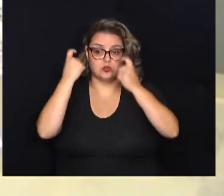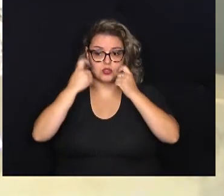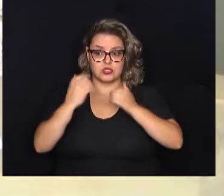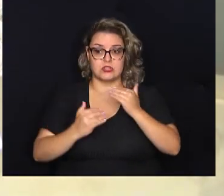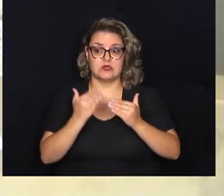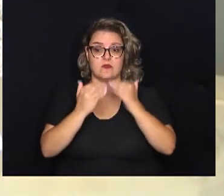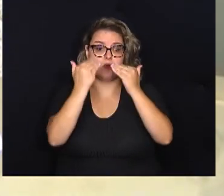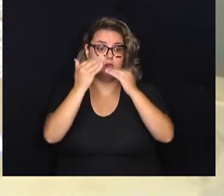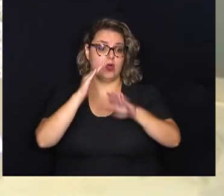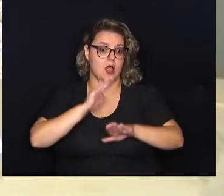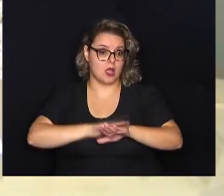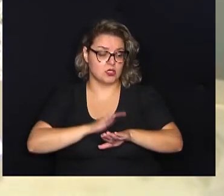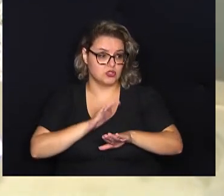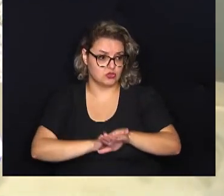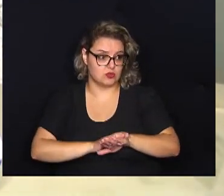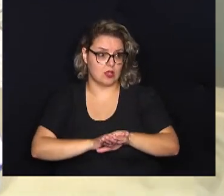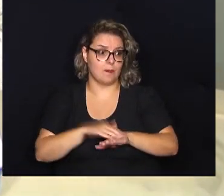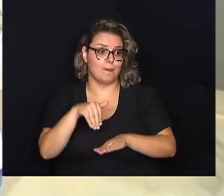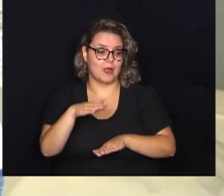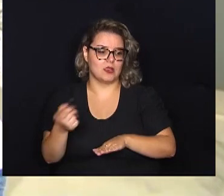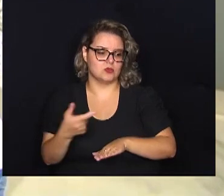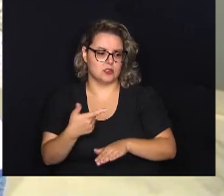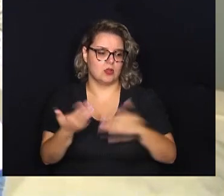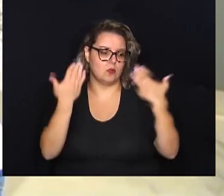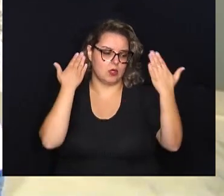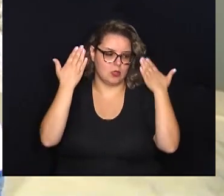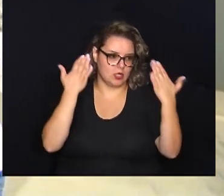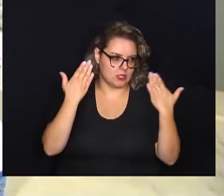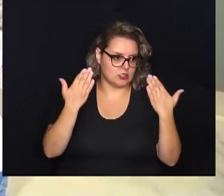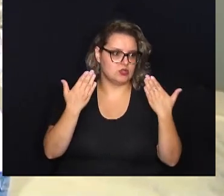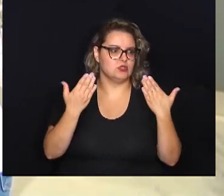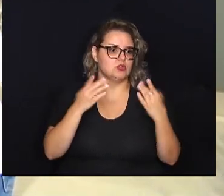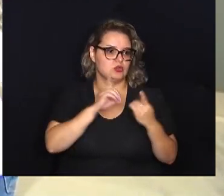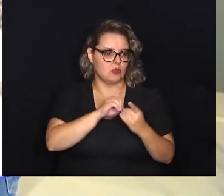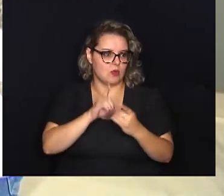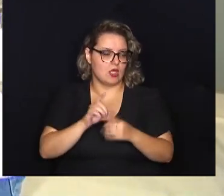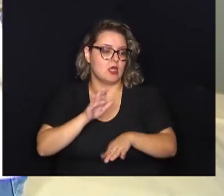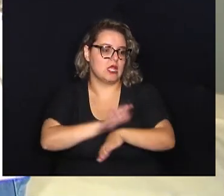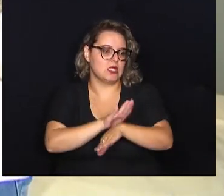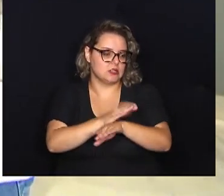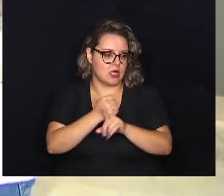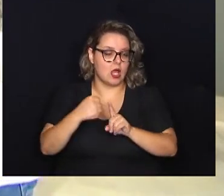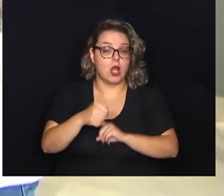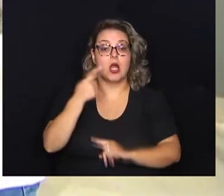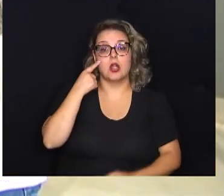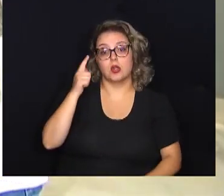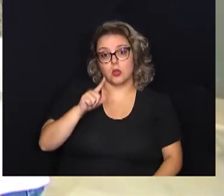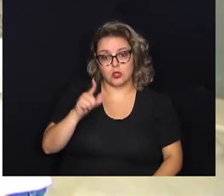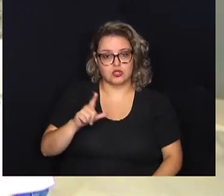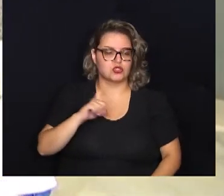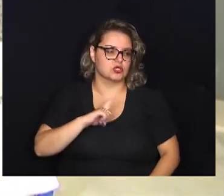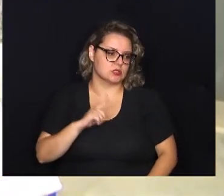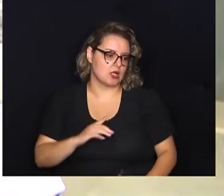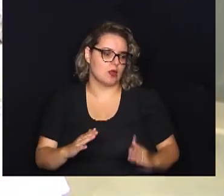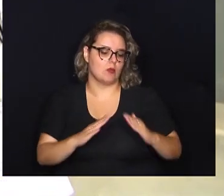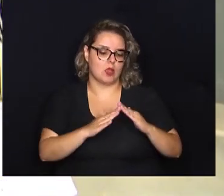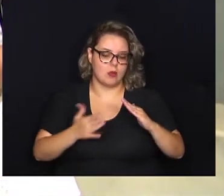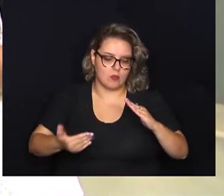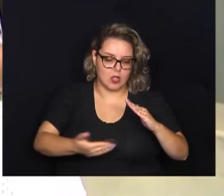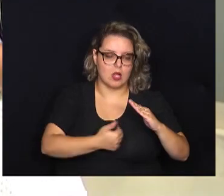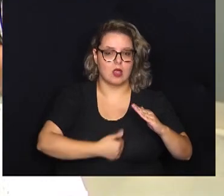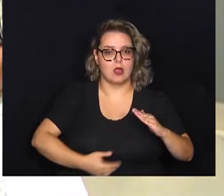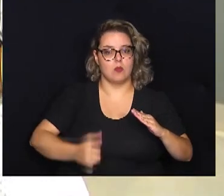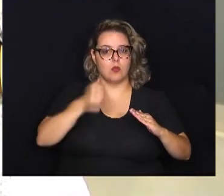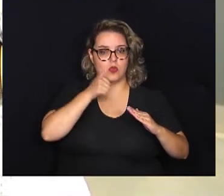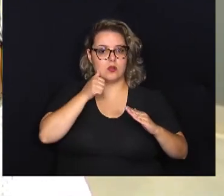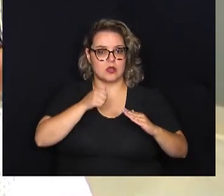desenvolver atividades para além do atendimento psicológico e assistencial. É claro que existe uma casa que abriga a mulher vítima de violência,